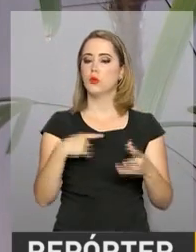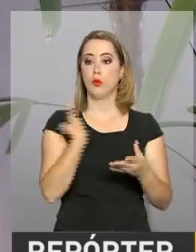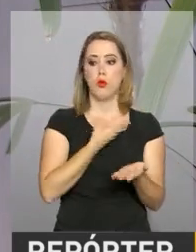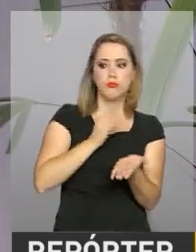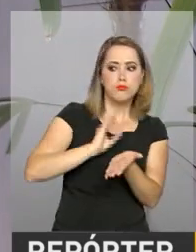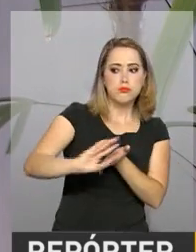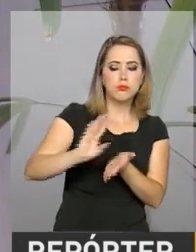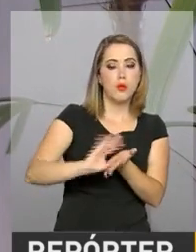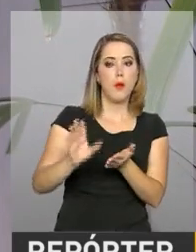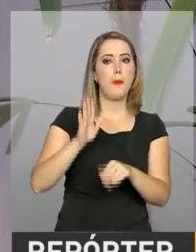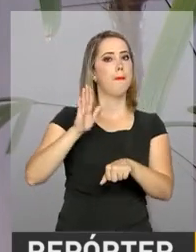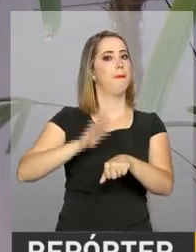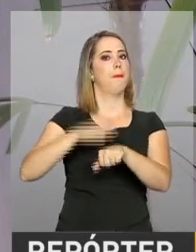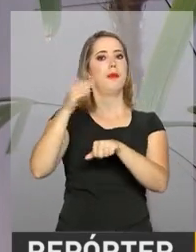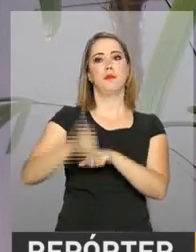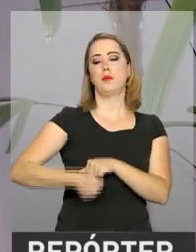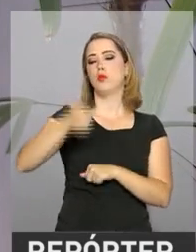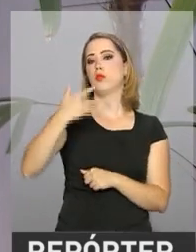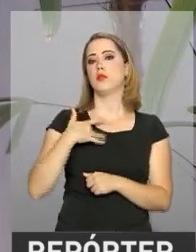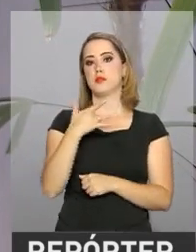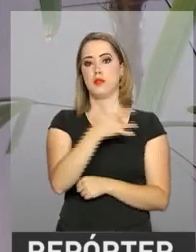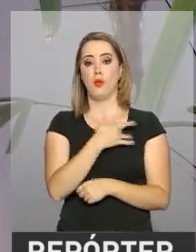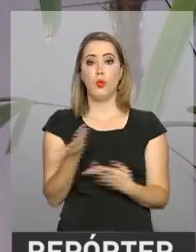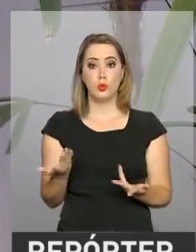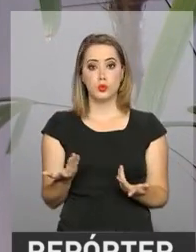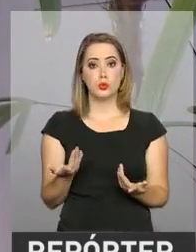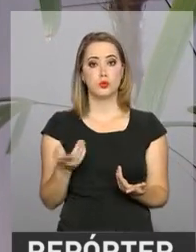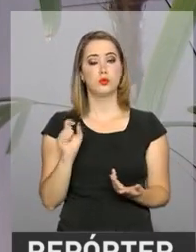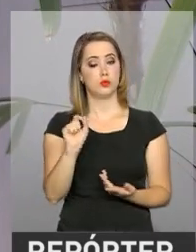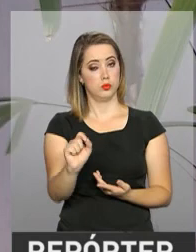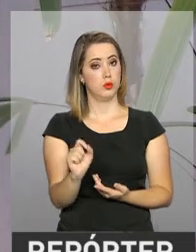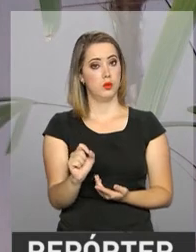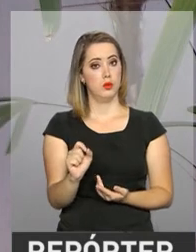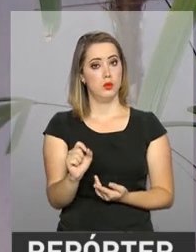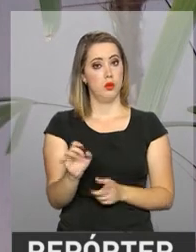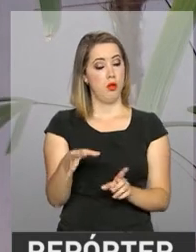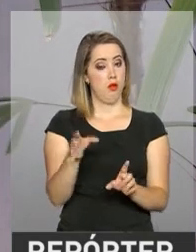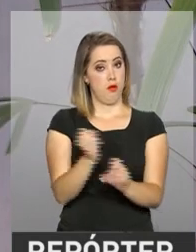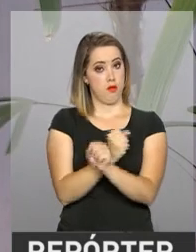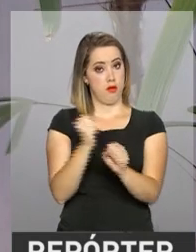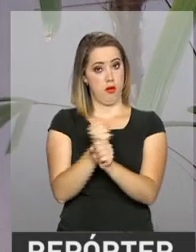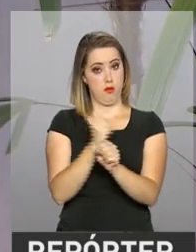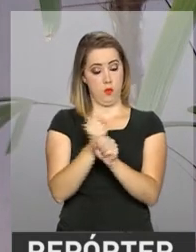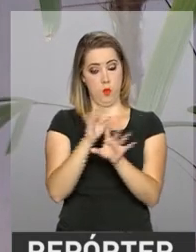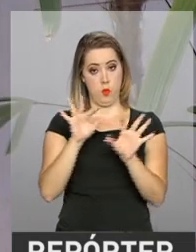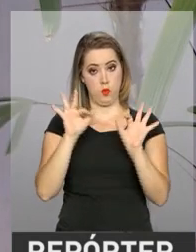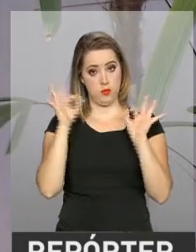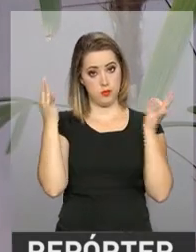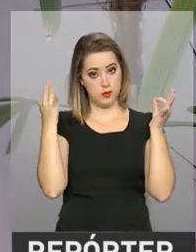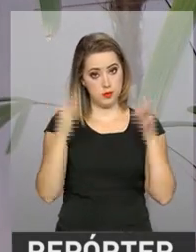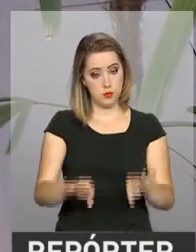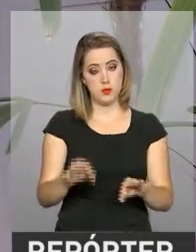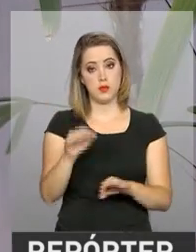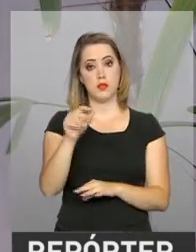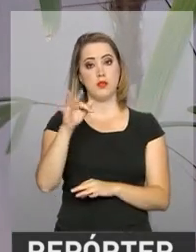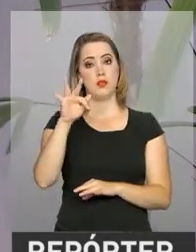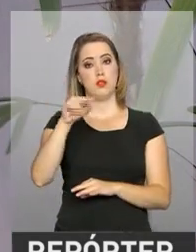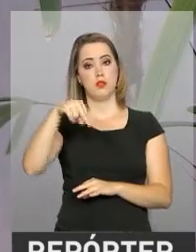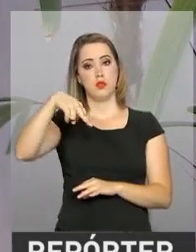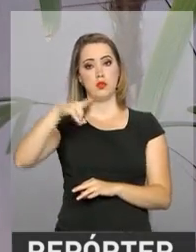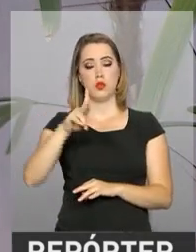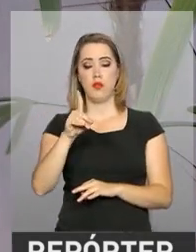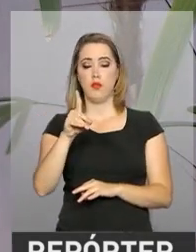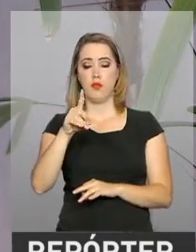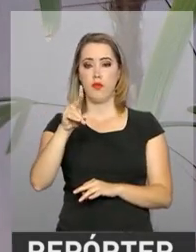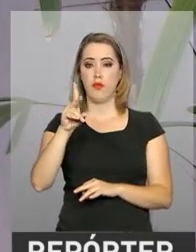tudo em mais serviços de saúde, entre eles a estruturação da FUNED para a produção da meningite C,